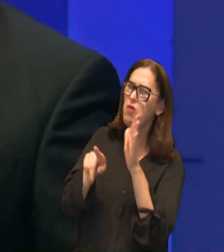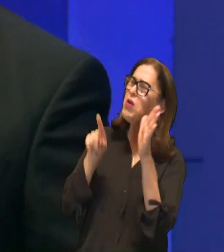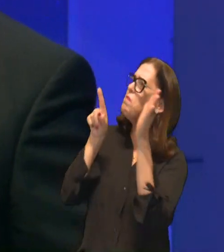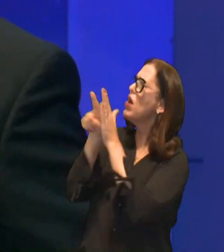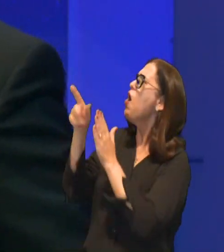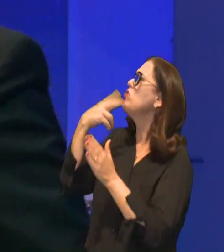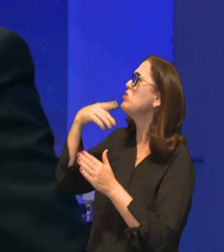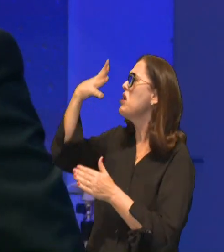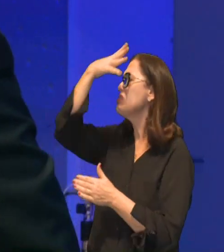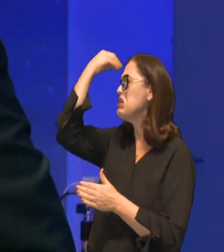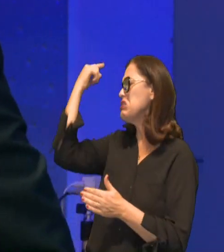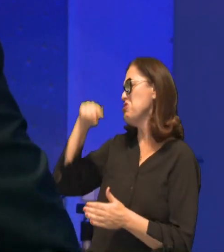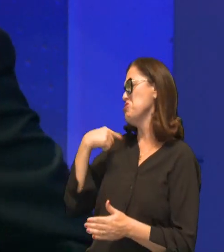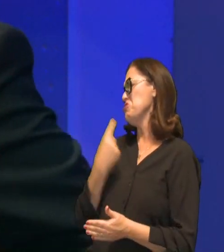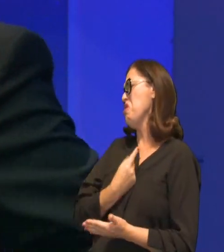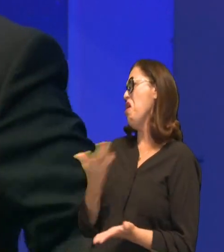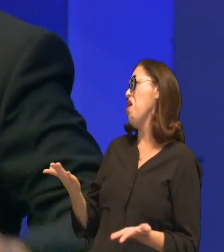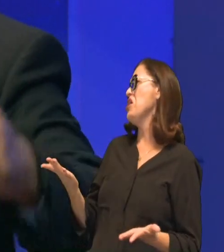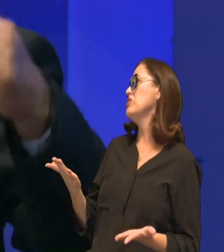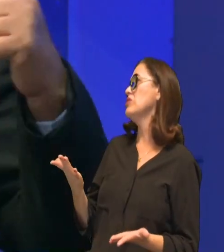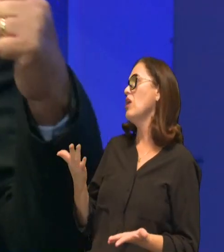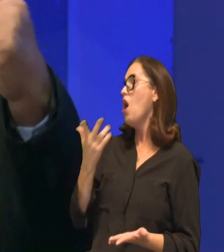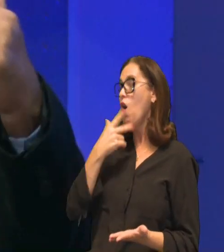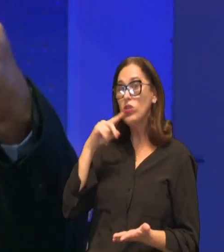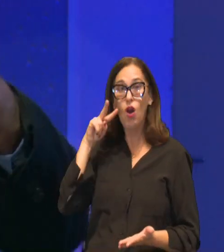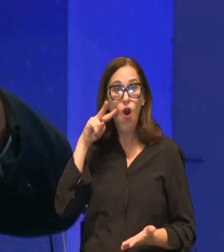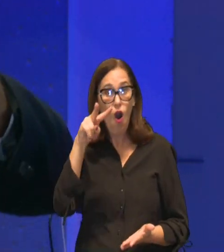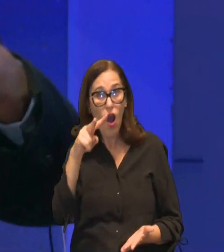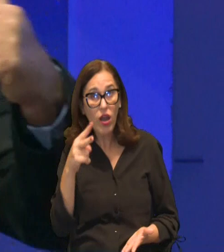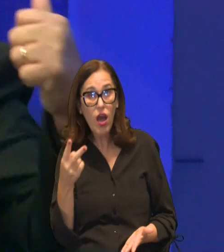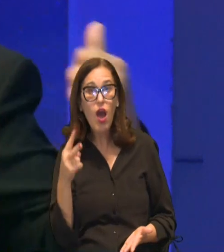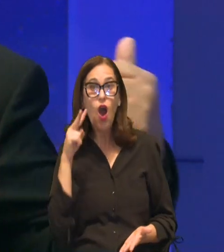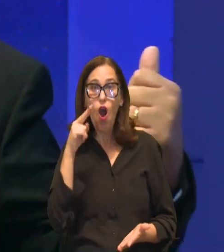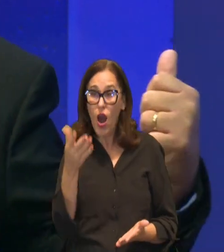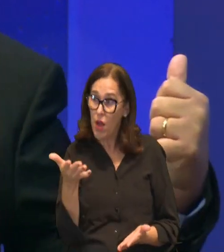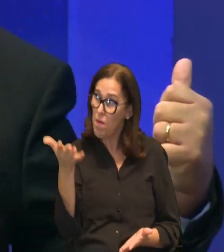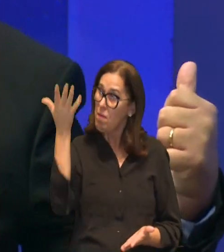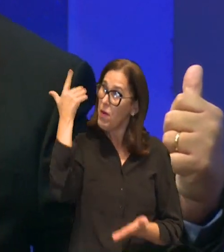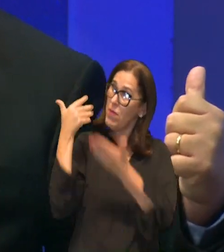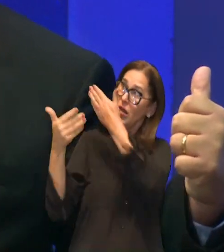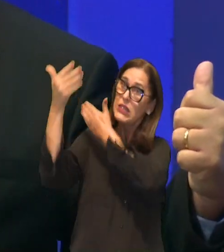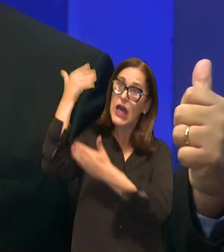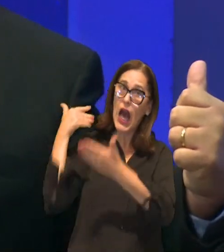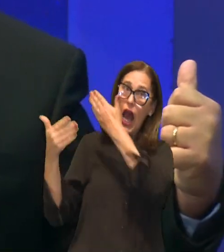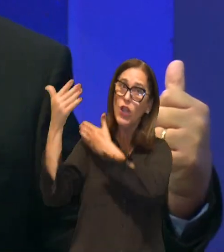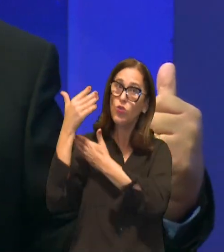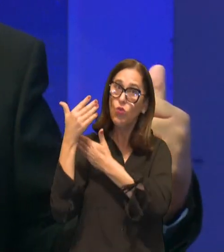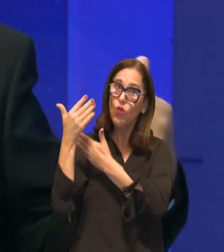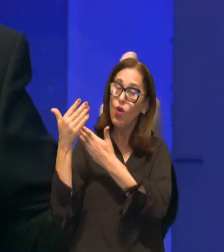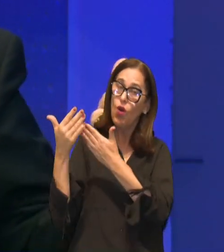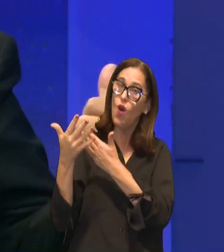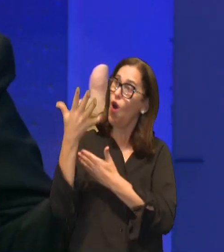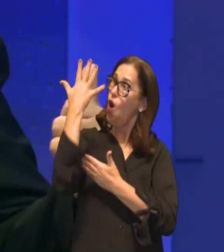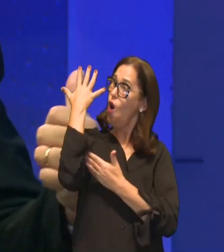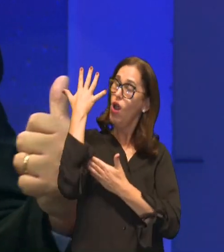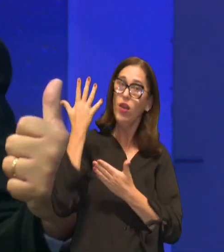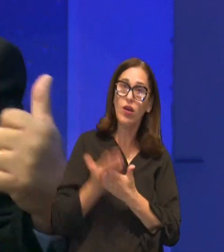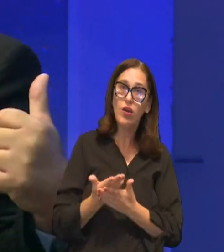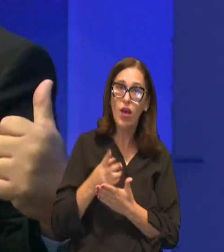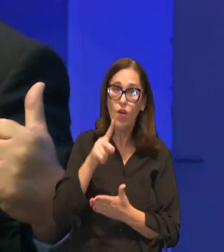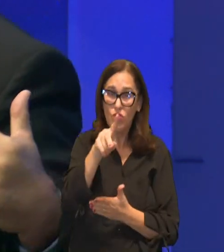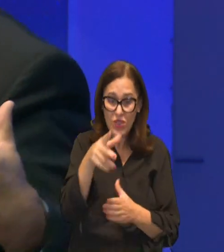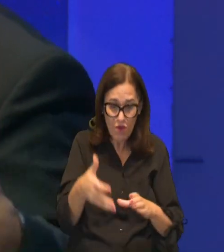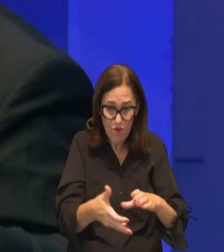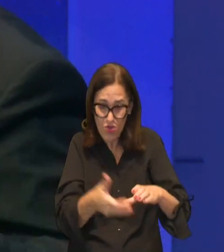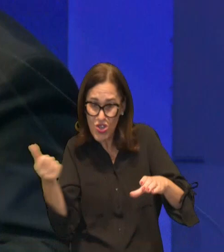Senhor esqueceu-se de nós, o Senhor então dizia, olhem para trás, olhem para o retrovisor da história, vejam a pedra do poço de onde